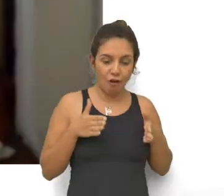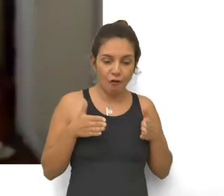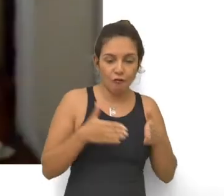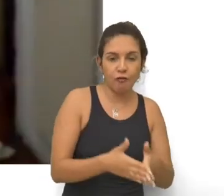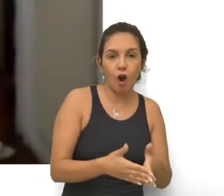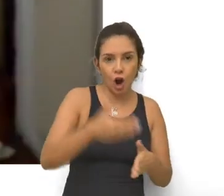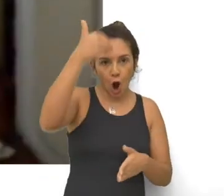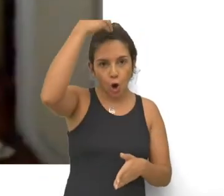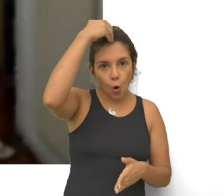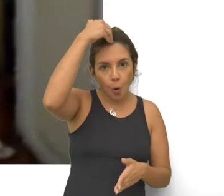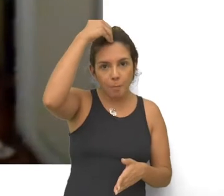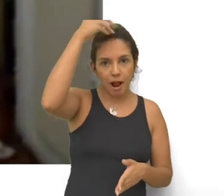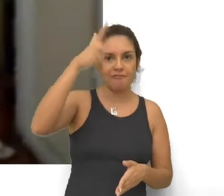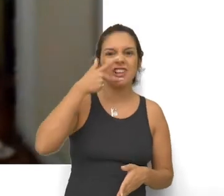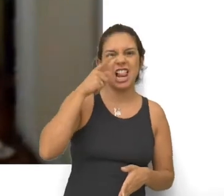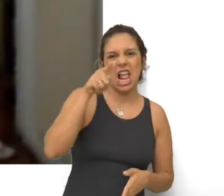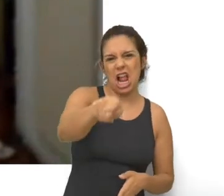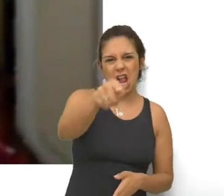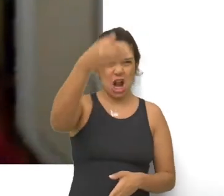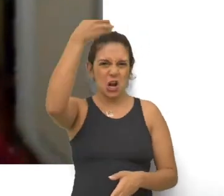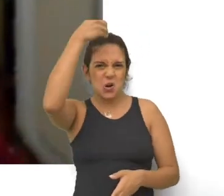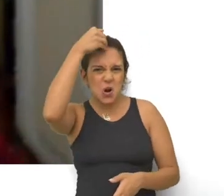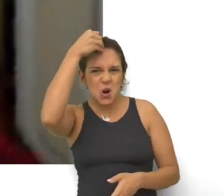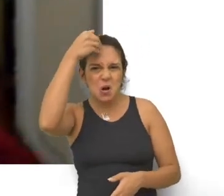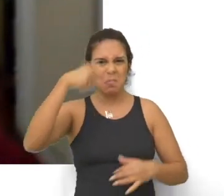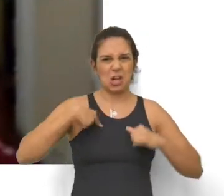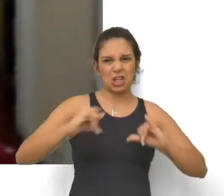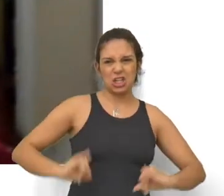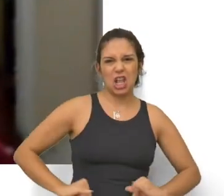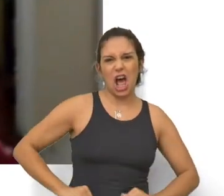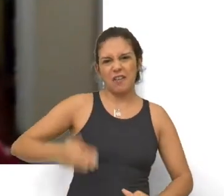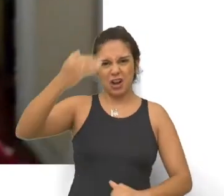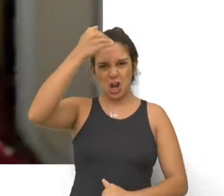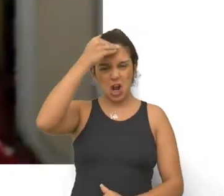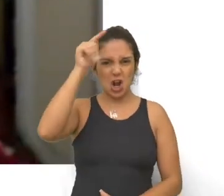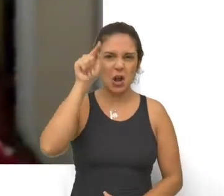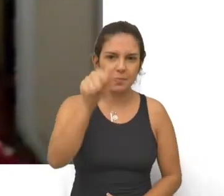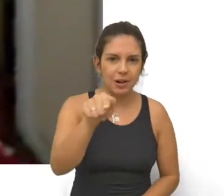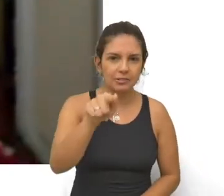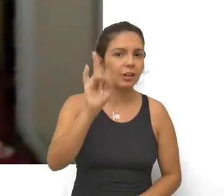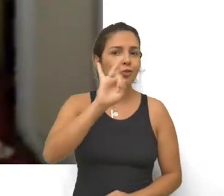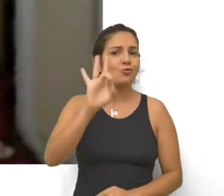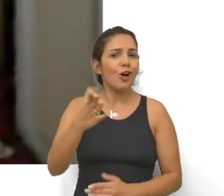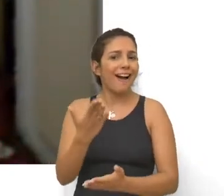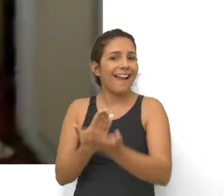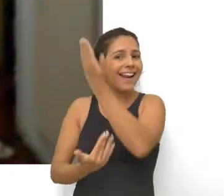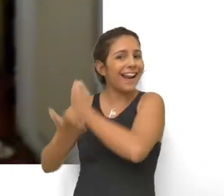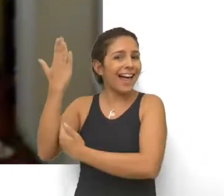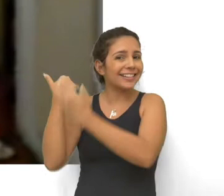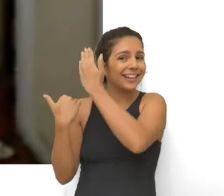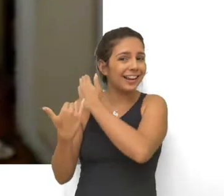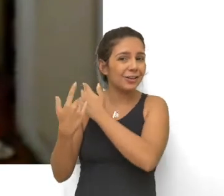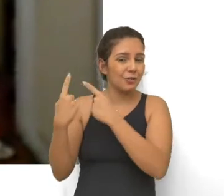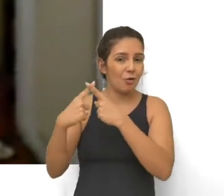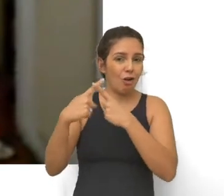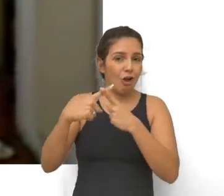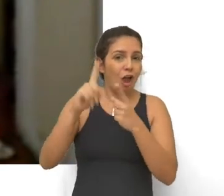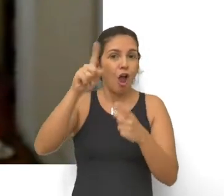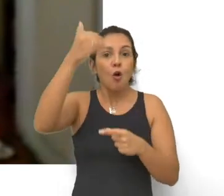um culpado, que não é só o culpado pelo sofrimento que aconteceu lá atrás. É um culpado pelo fato de que eu